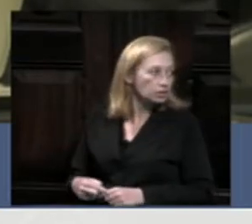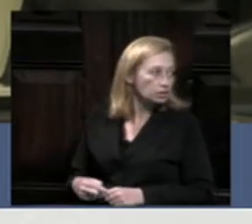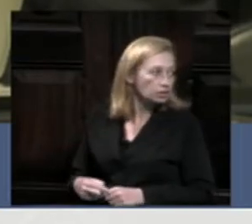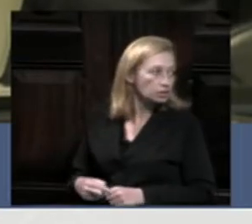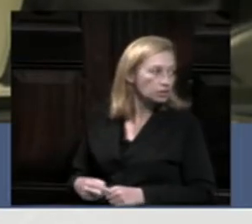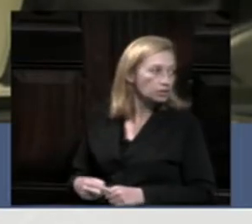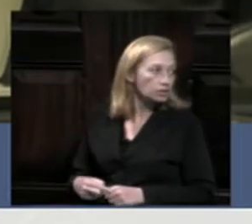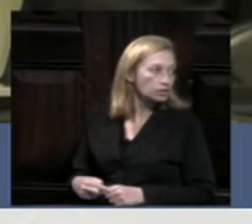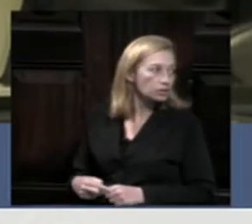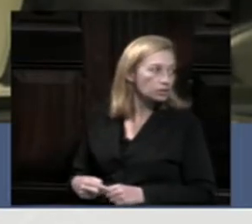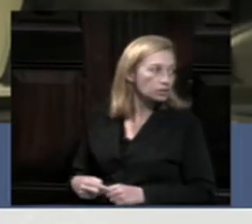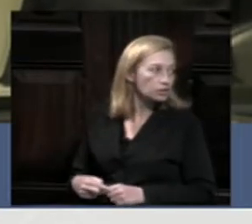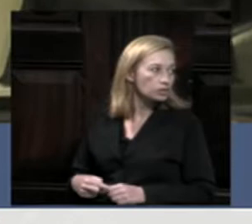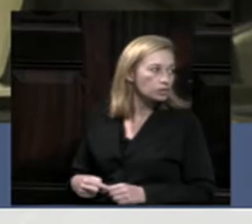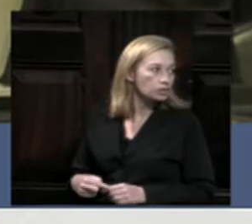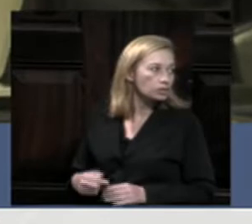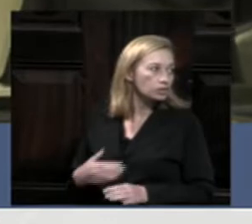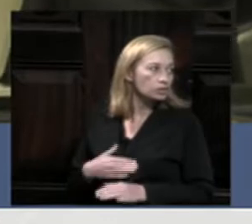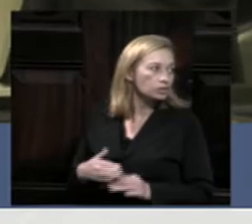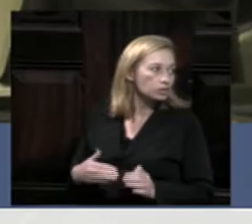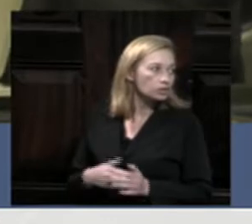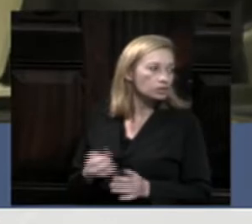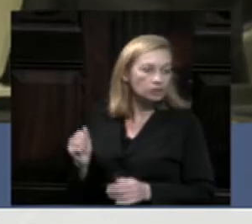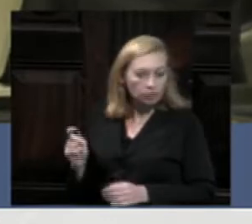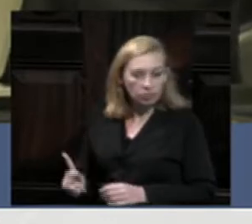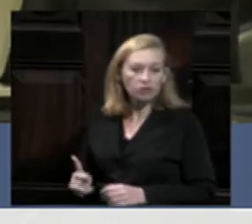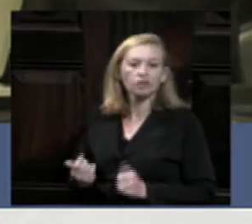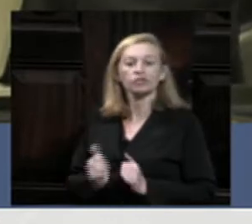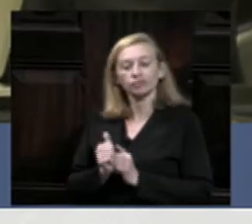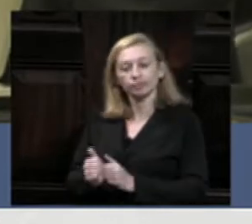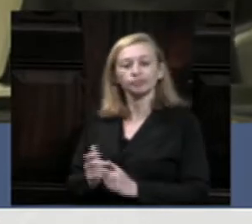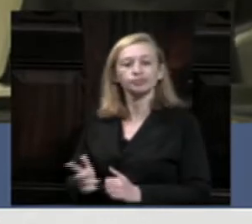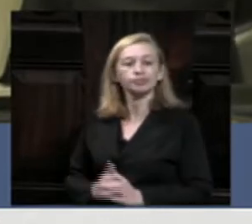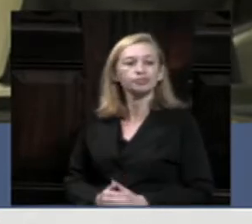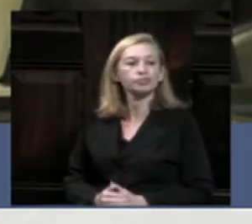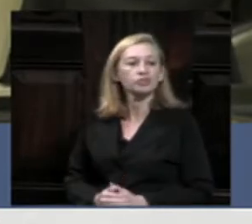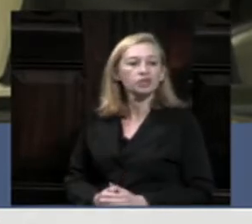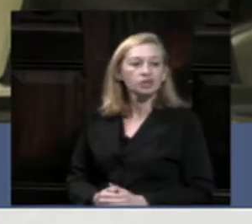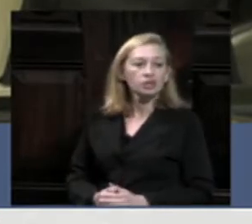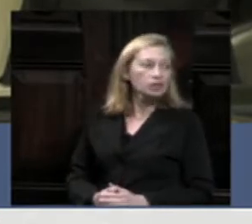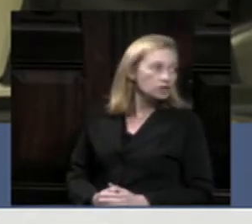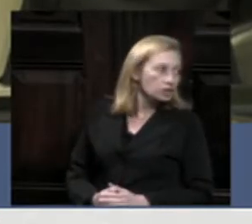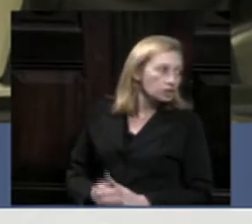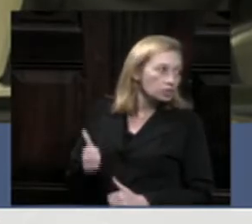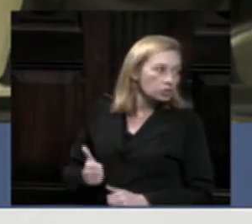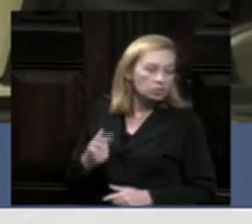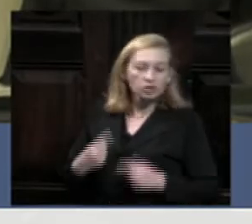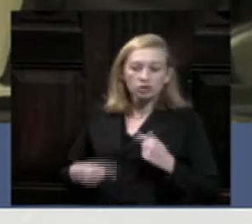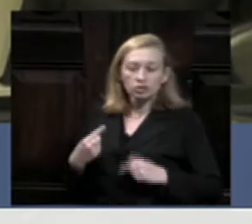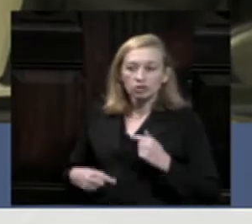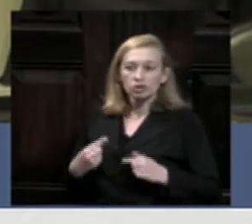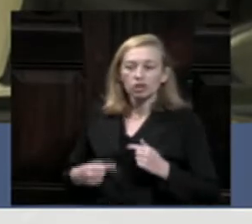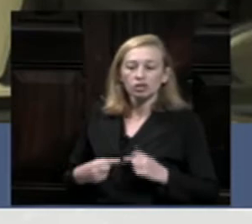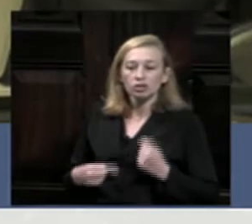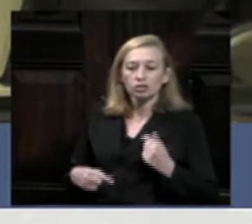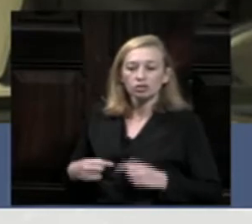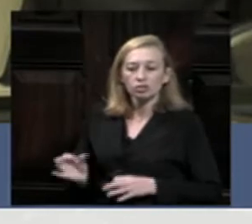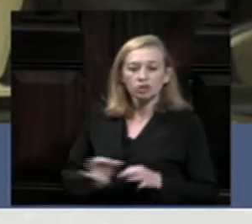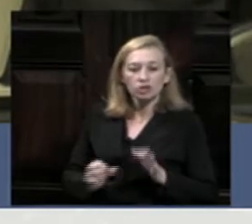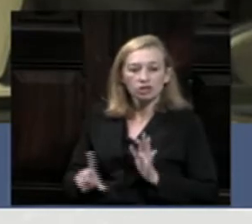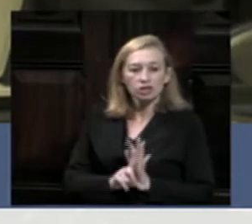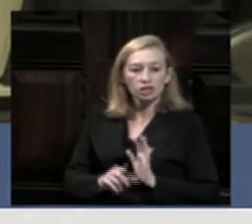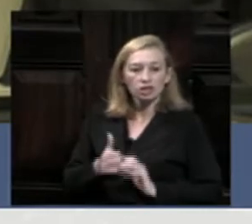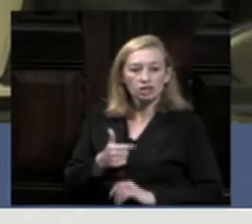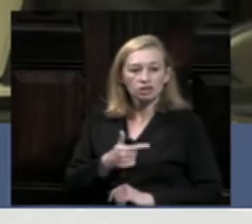votação, o projeto original. Os senhores que aprovam como estão, aprovado, vai autógrafo. Em tramitação ordinária, em votação, primeira discussão, projeto de lei 1776